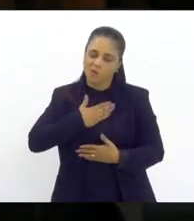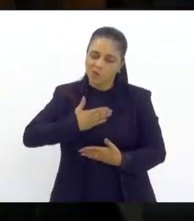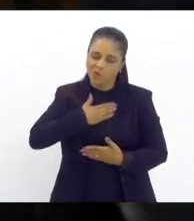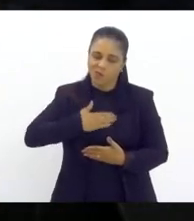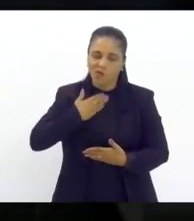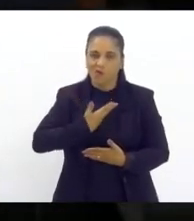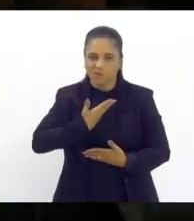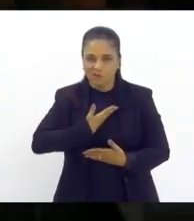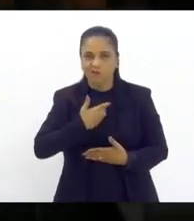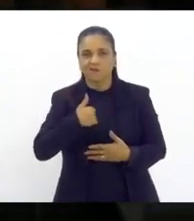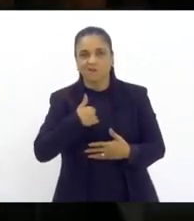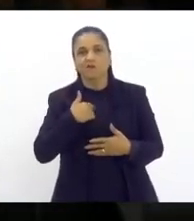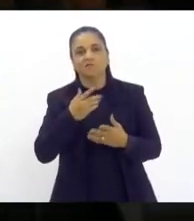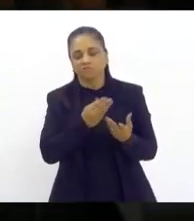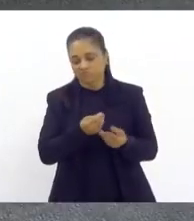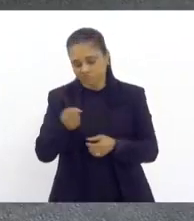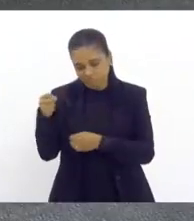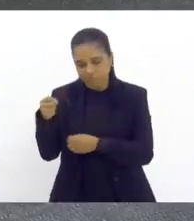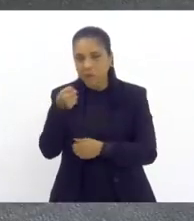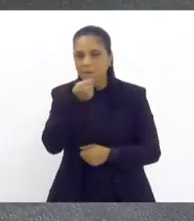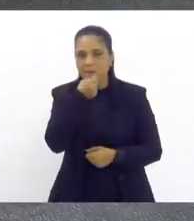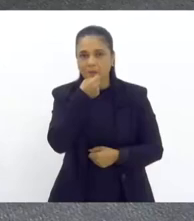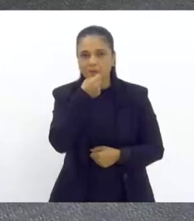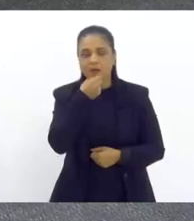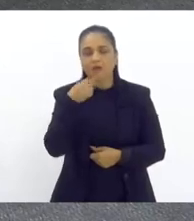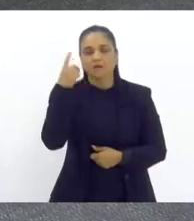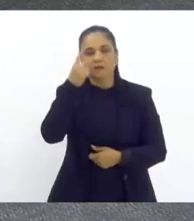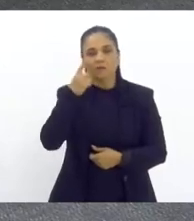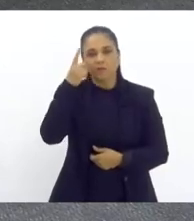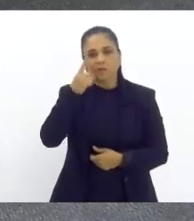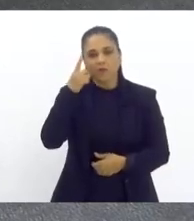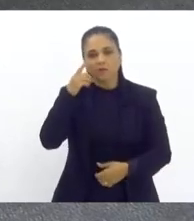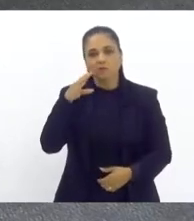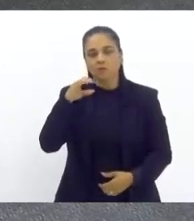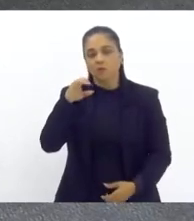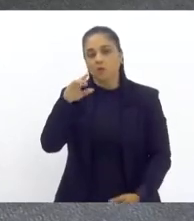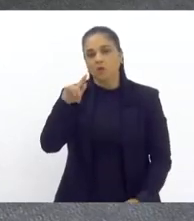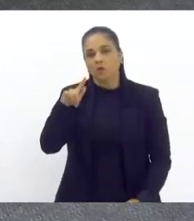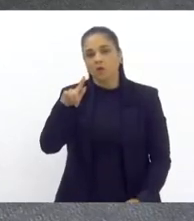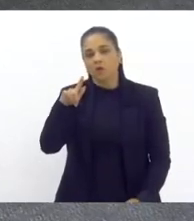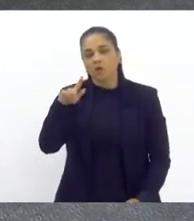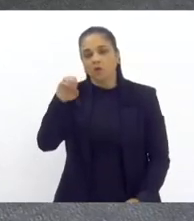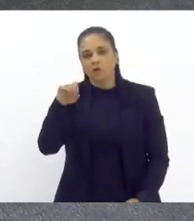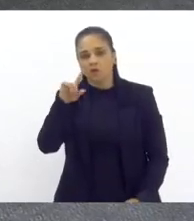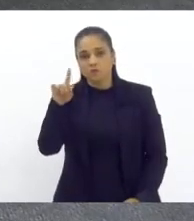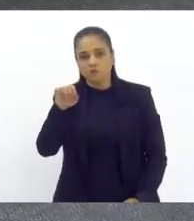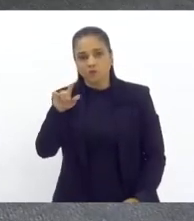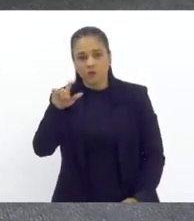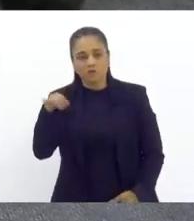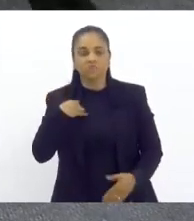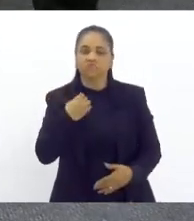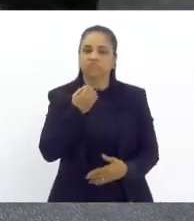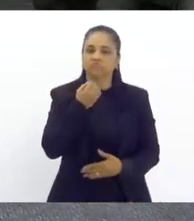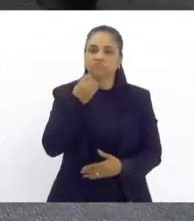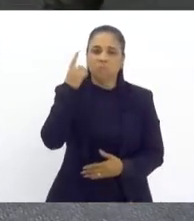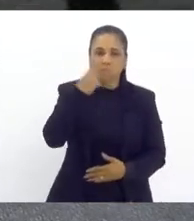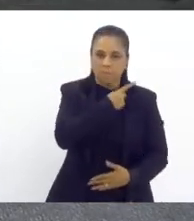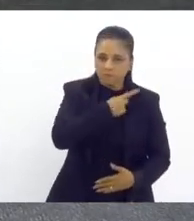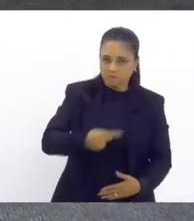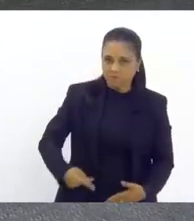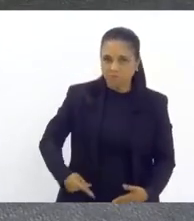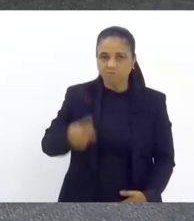ao deputado Vinícius Cozzolino. Muito obrigado, senhor deputado Luiz Paulo. Senhor presidente, senhoras e senhores deputados,